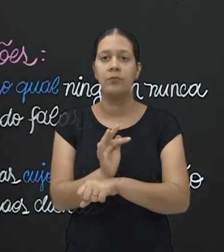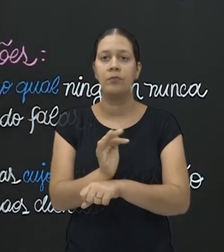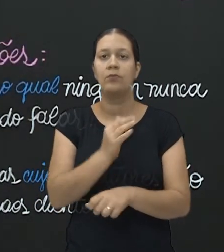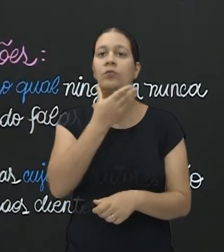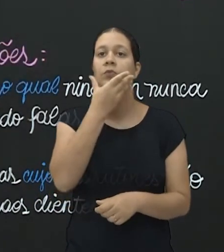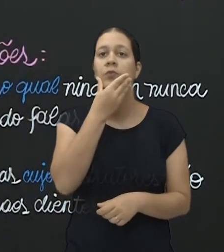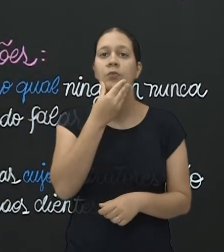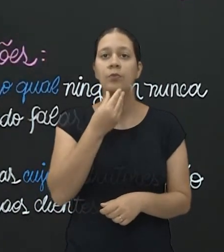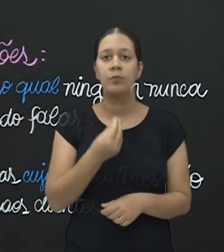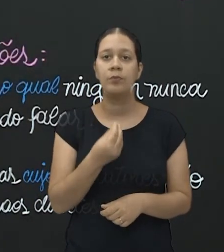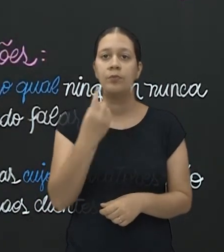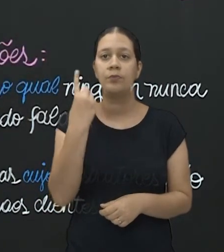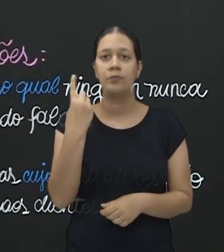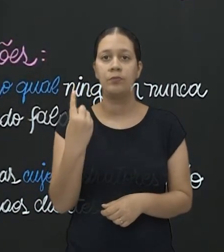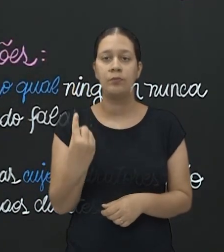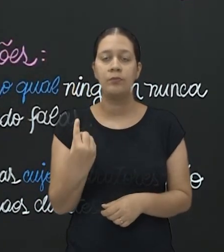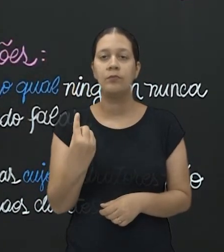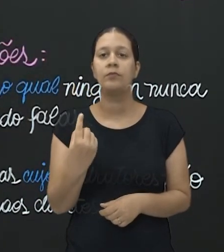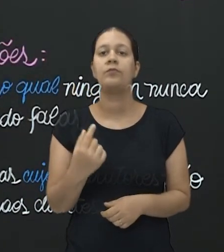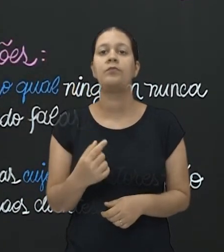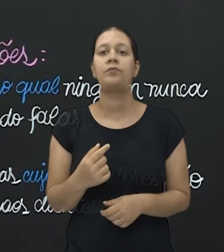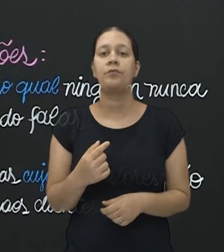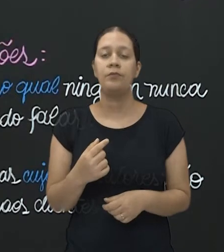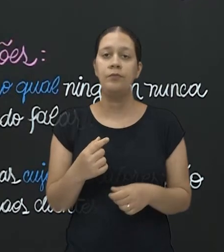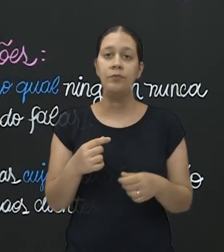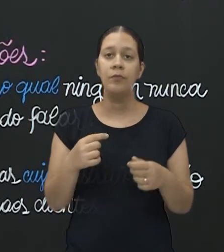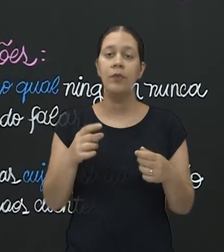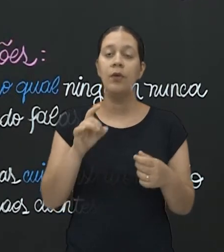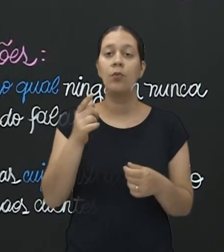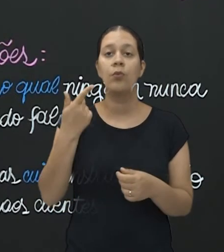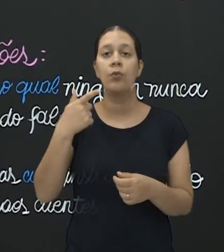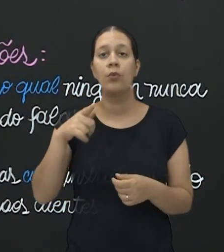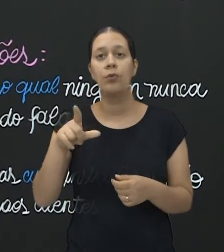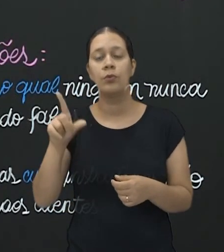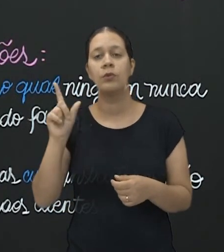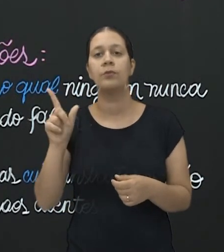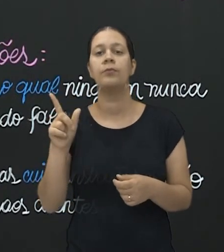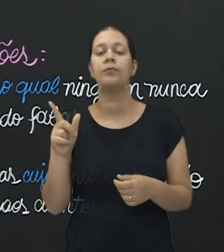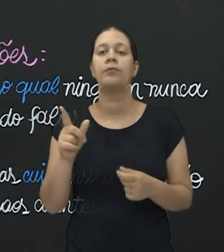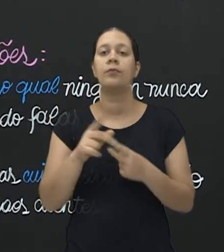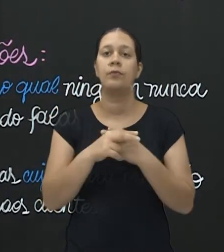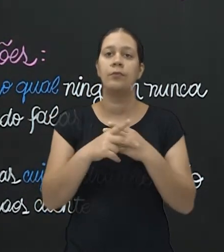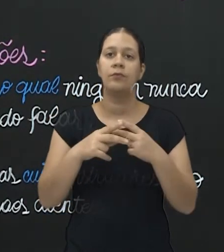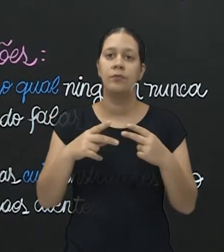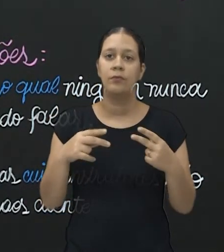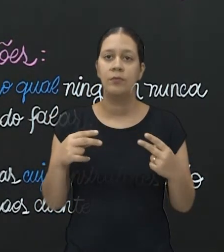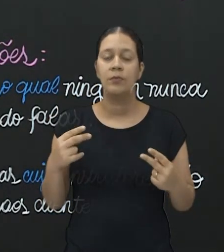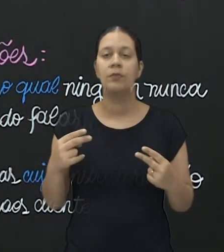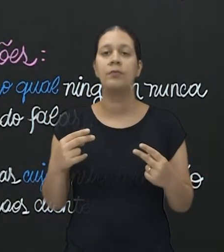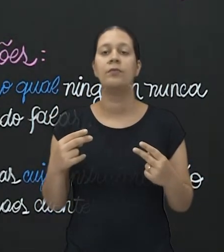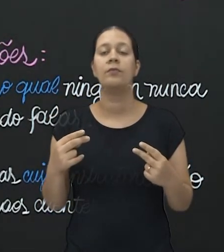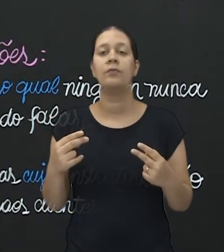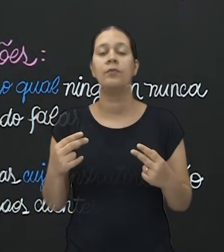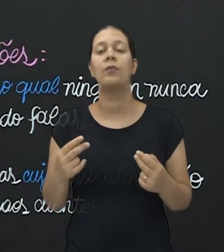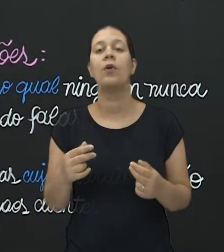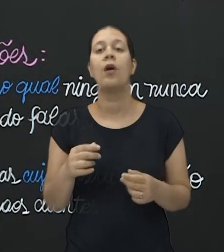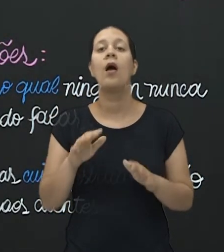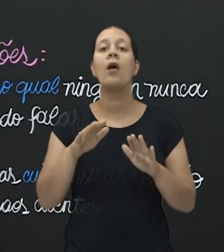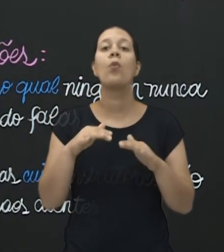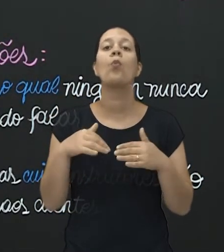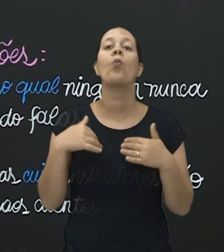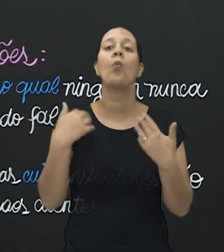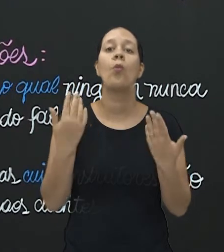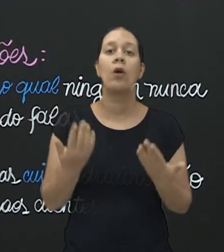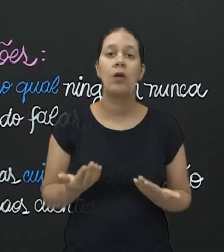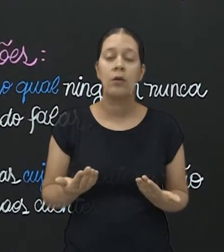masculino singular. Chamando a atenção para as flexões, porque se fosse uma outra coisa, né? Assisti a uma série sobre a qual. Aí